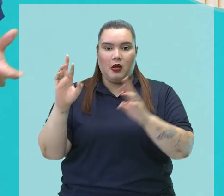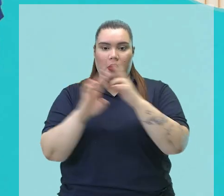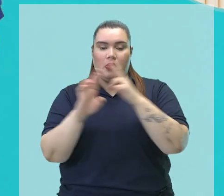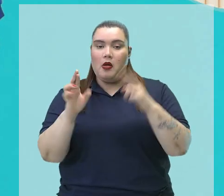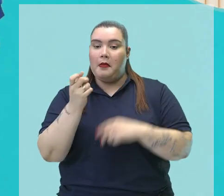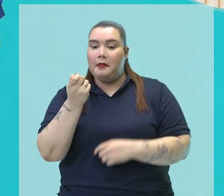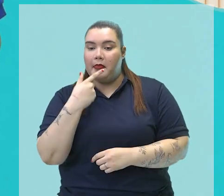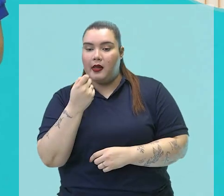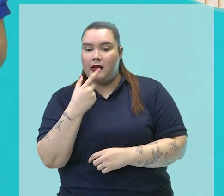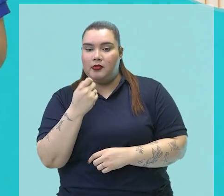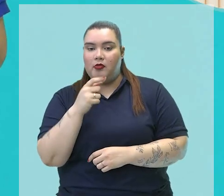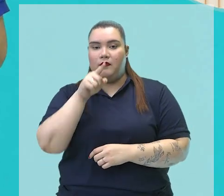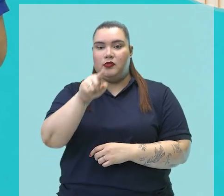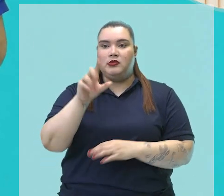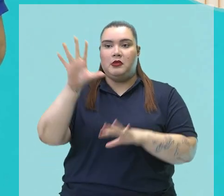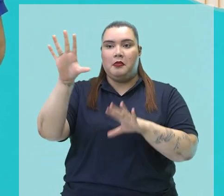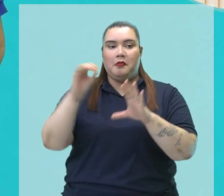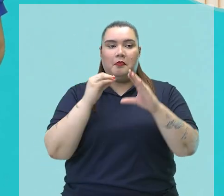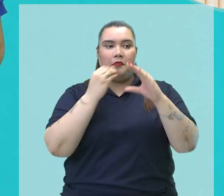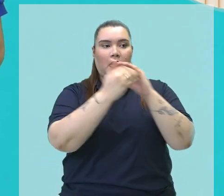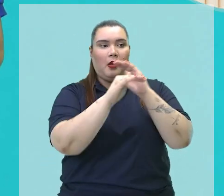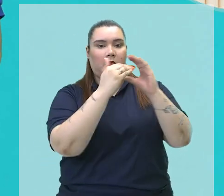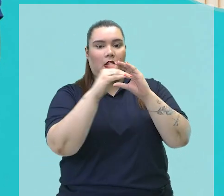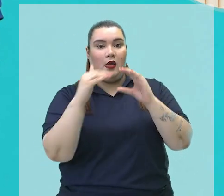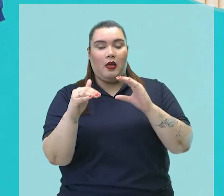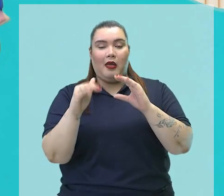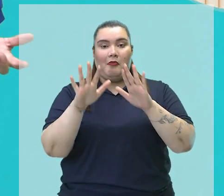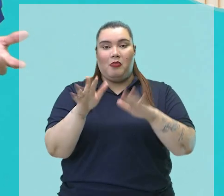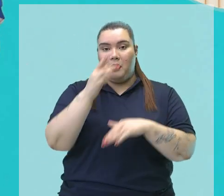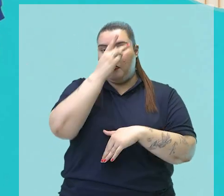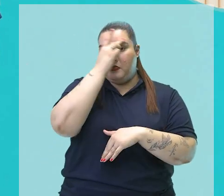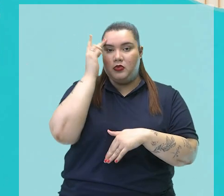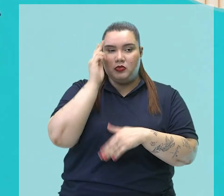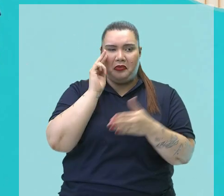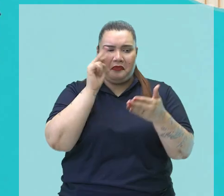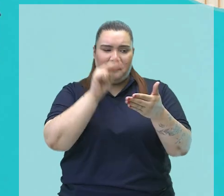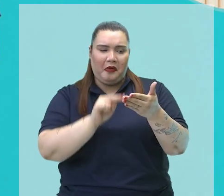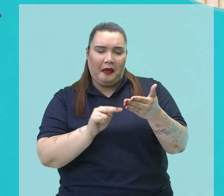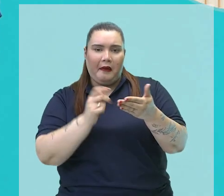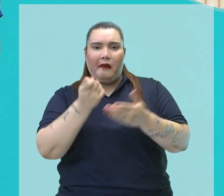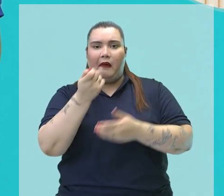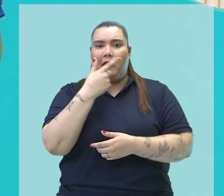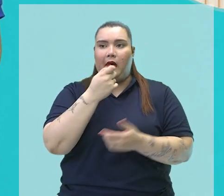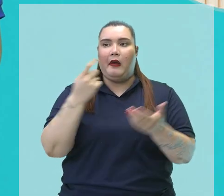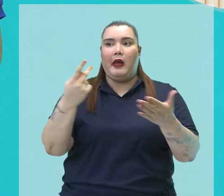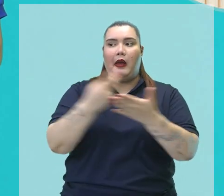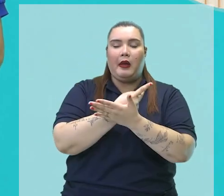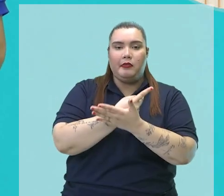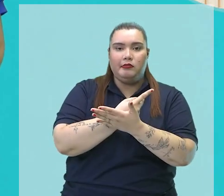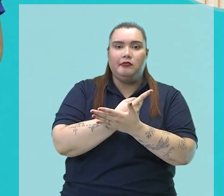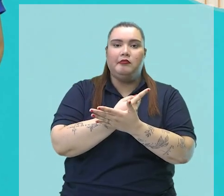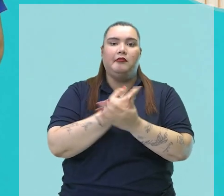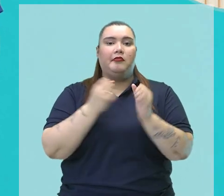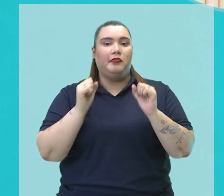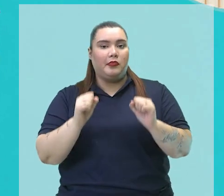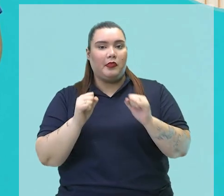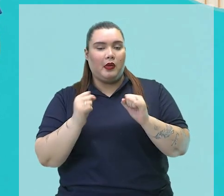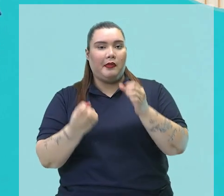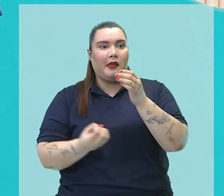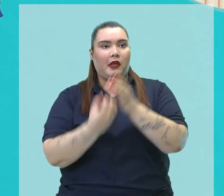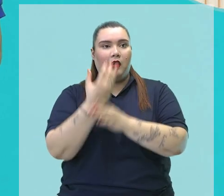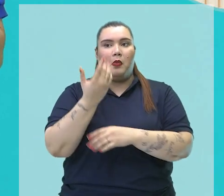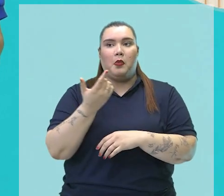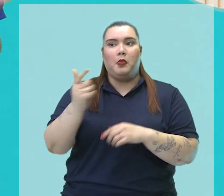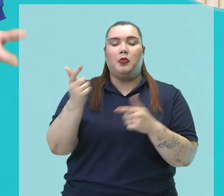relacionada ao medicamento. Isso pode levar as pessoas a tomar de forma errada esse remédio e, de repente, criar um